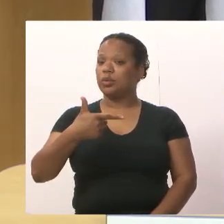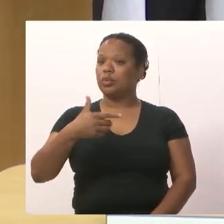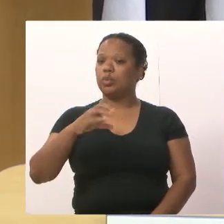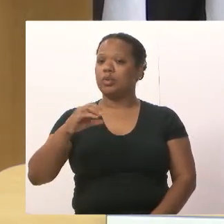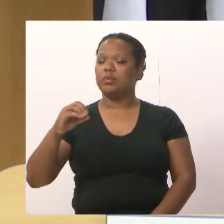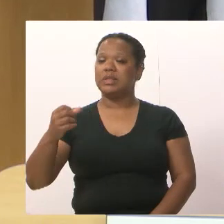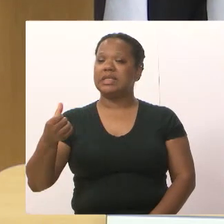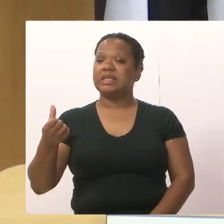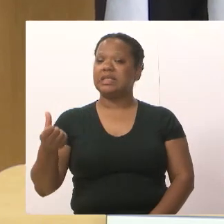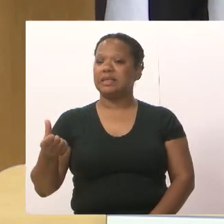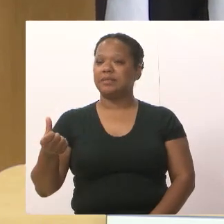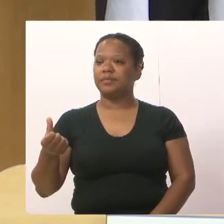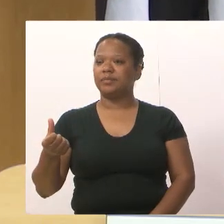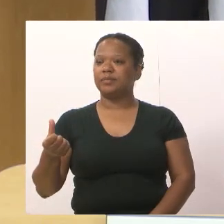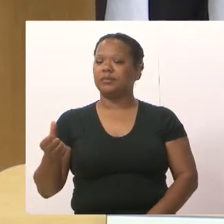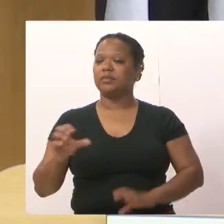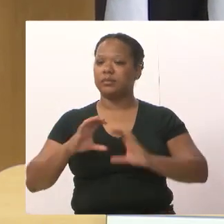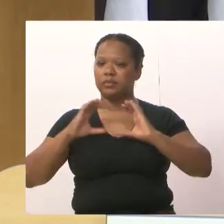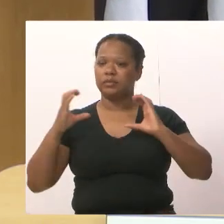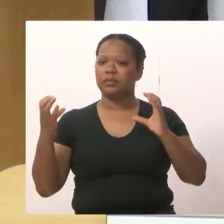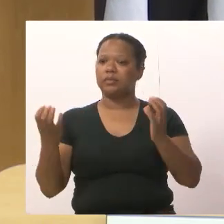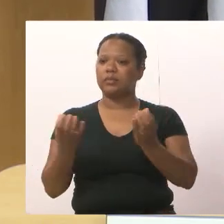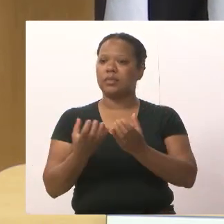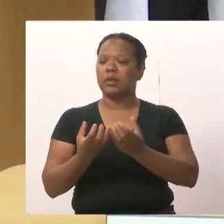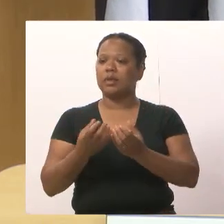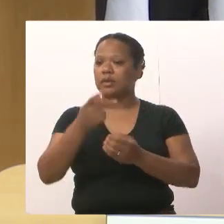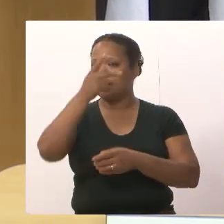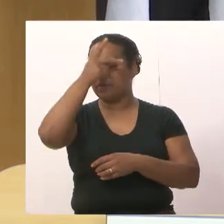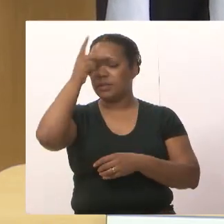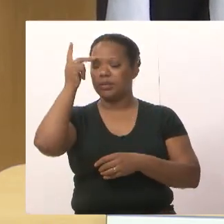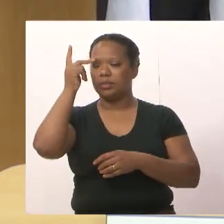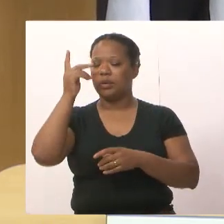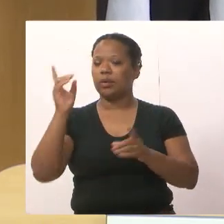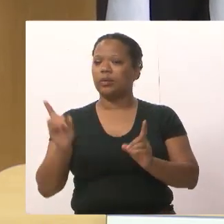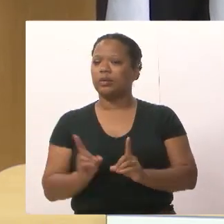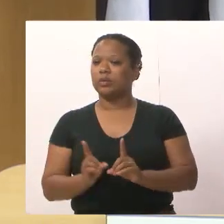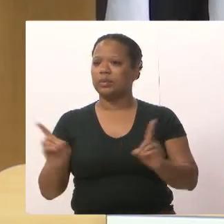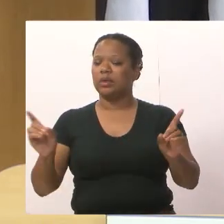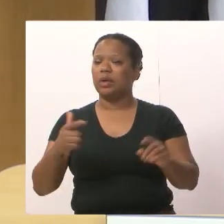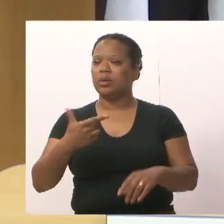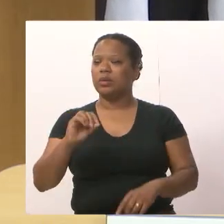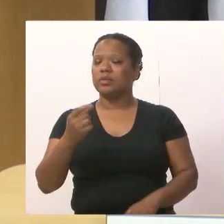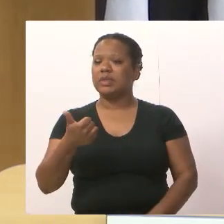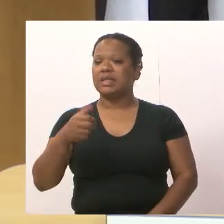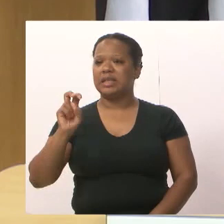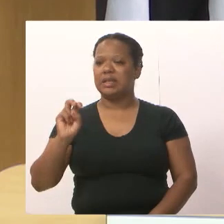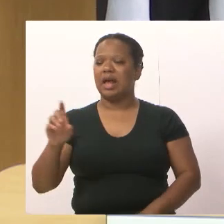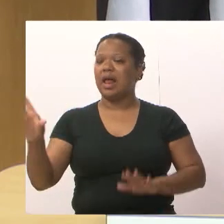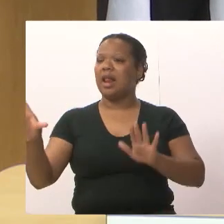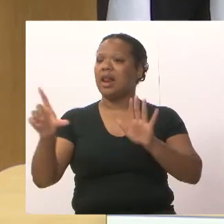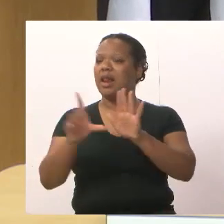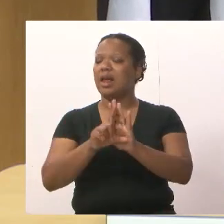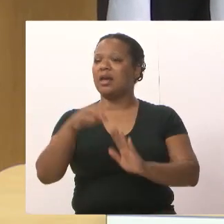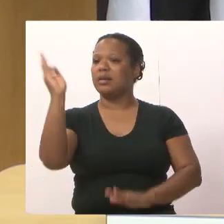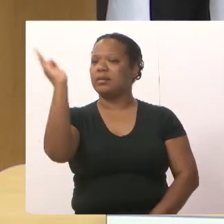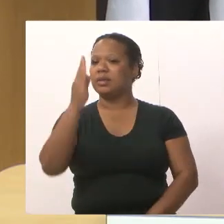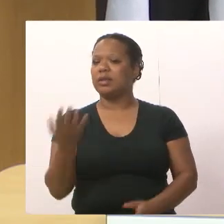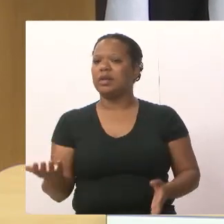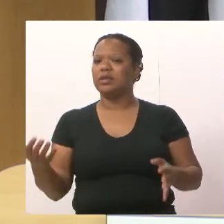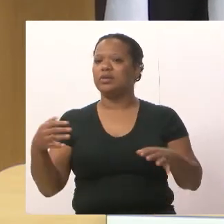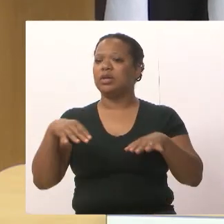2006, saiu a Convenção Mundial da Pessoa com Deficiência. E em 2015, saiu a Lei Brasileira de